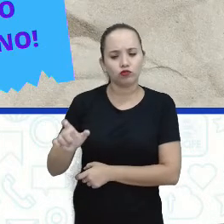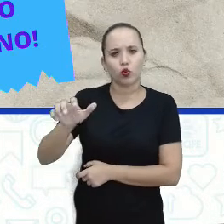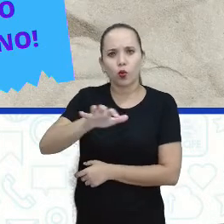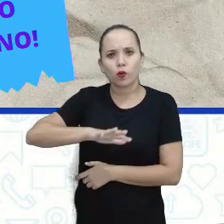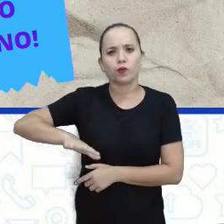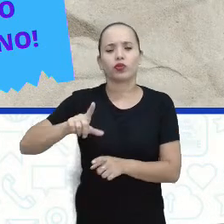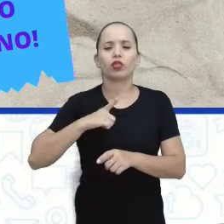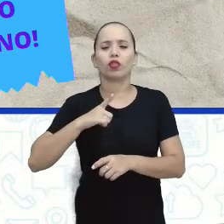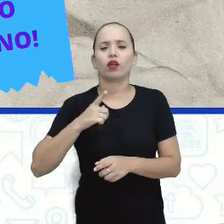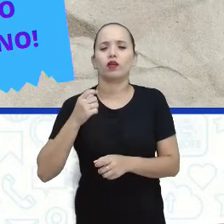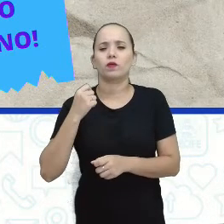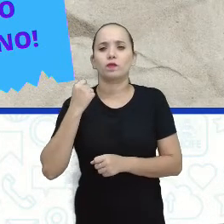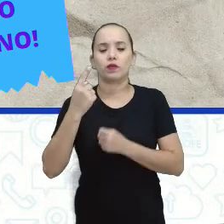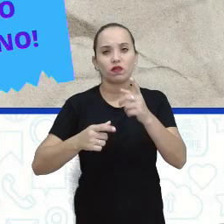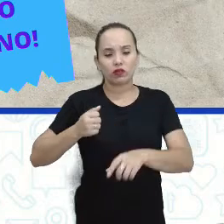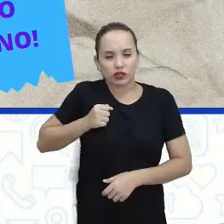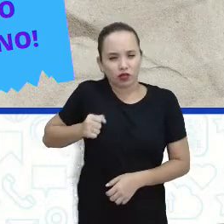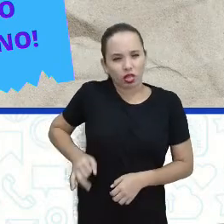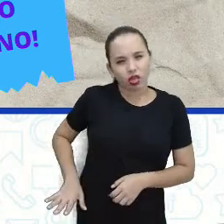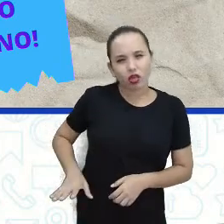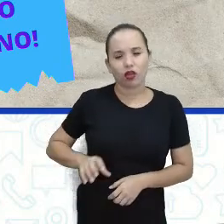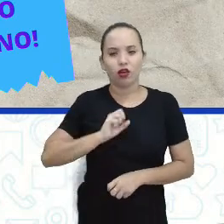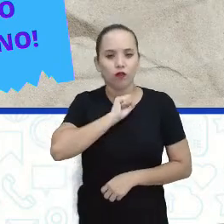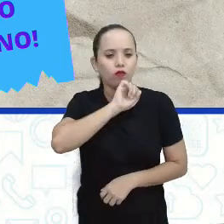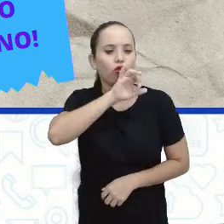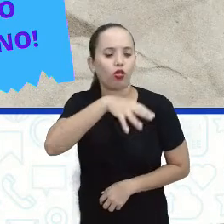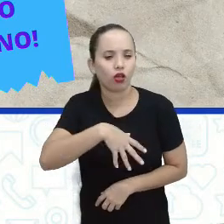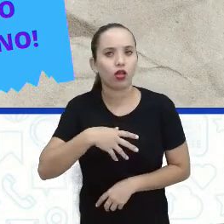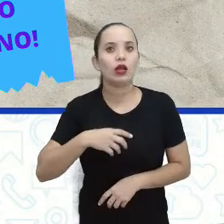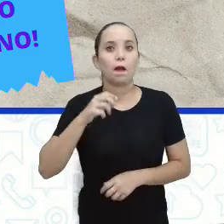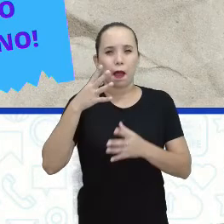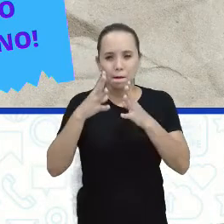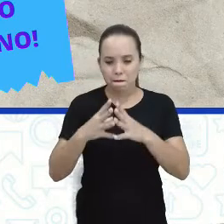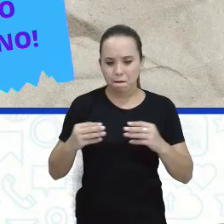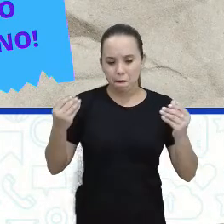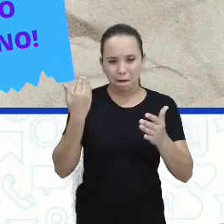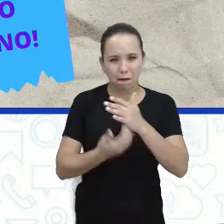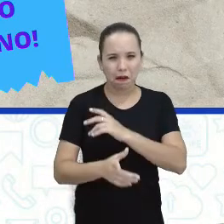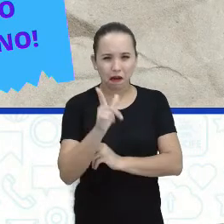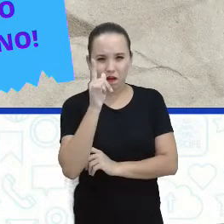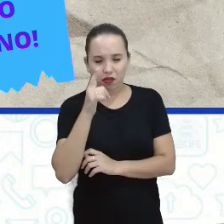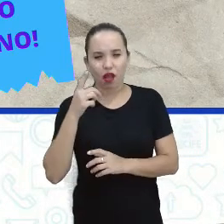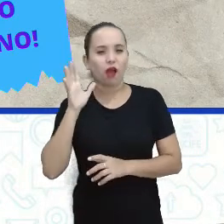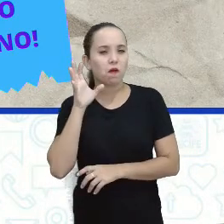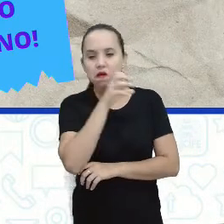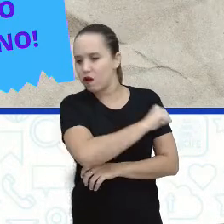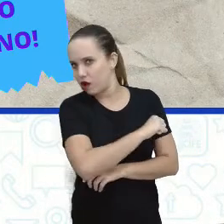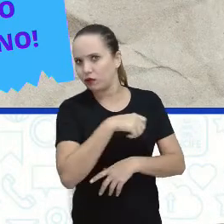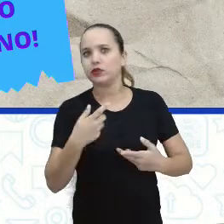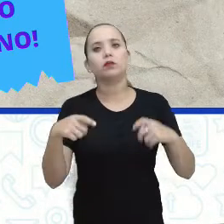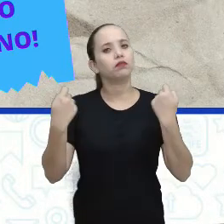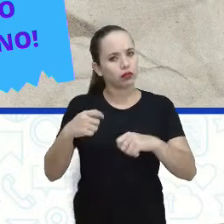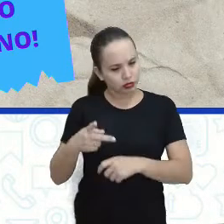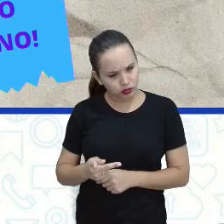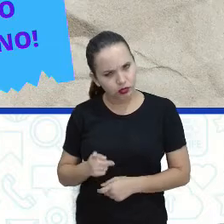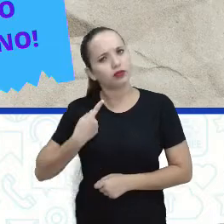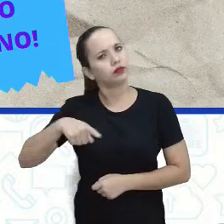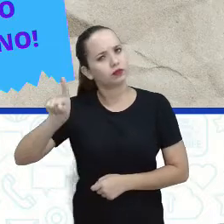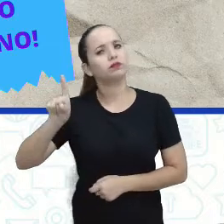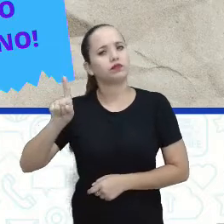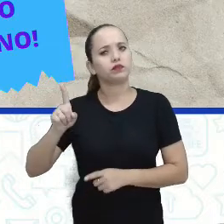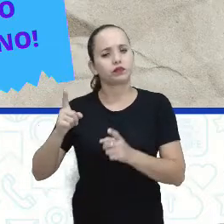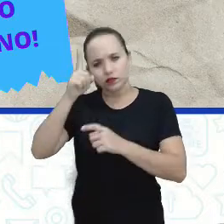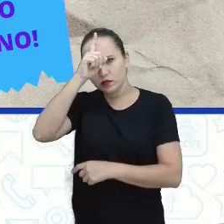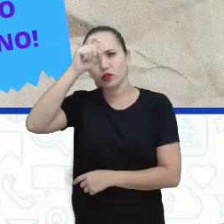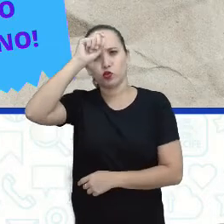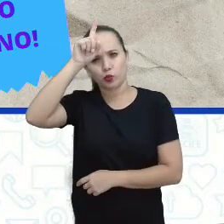diarreia, vômitos, então a desidratação é muito rápida. Então, procurar imediatamente os postos de saúde para realmente descobrir o que é que está